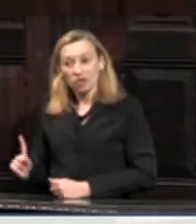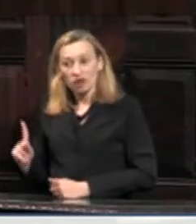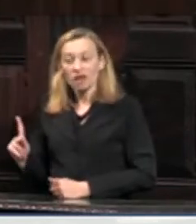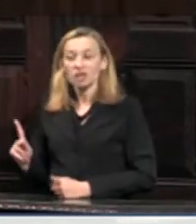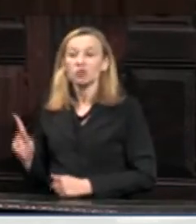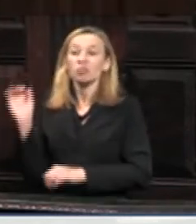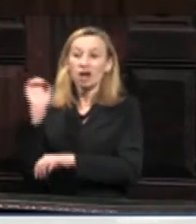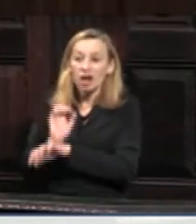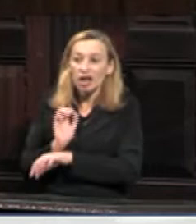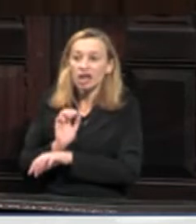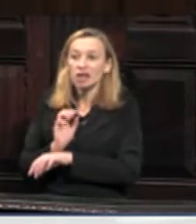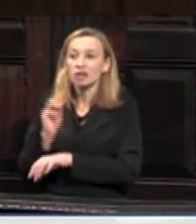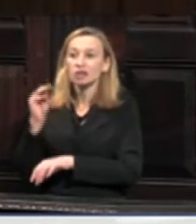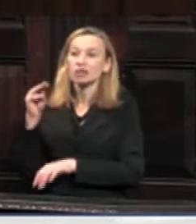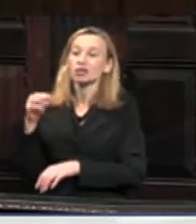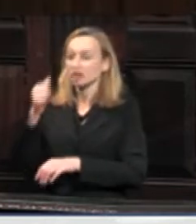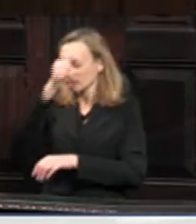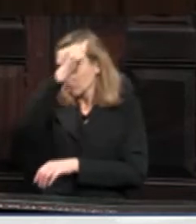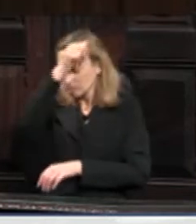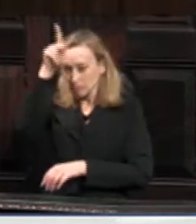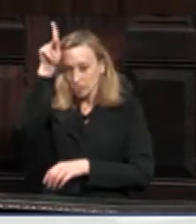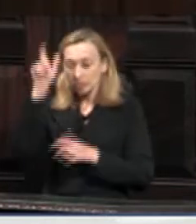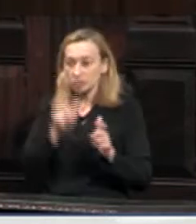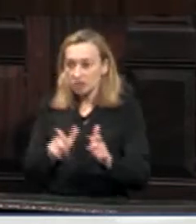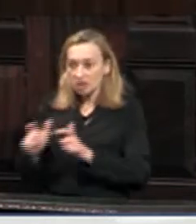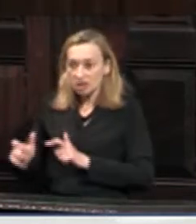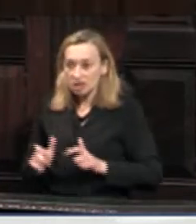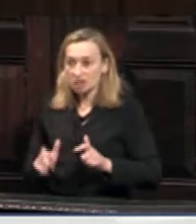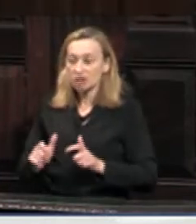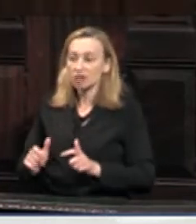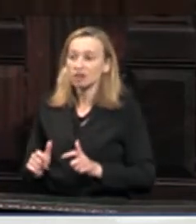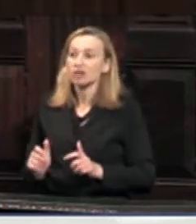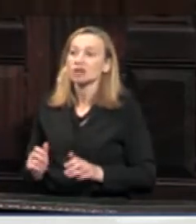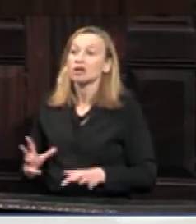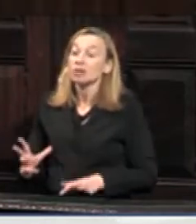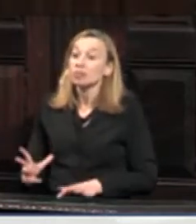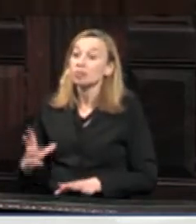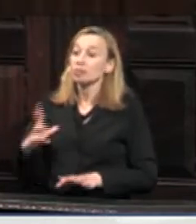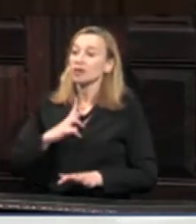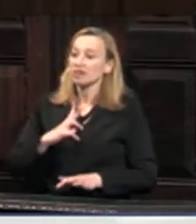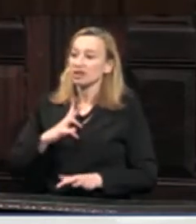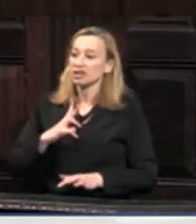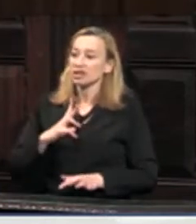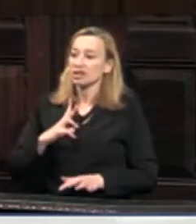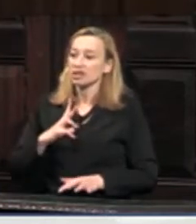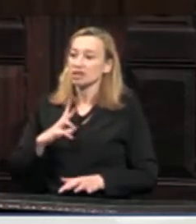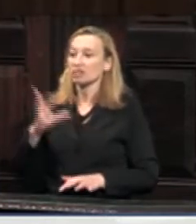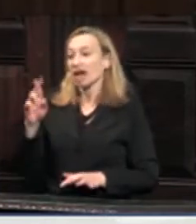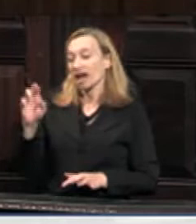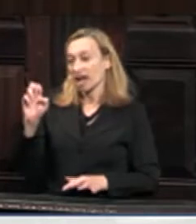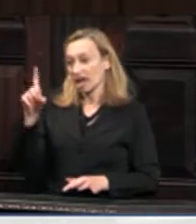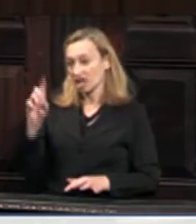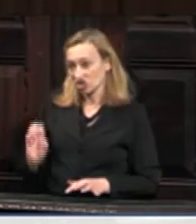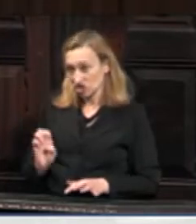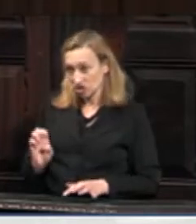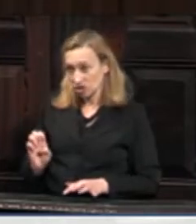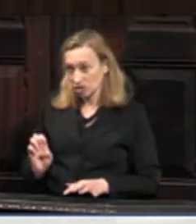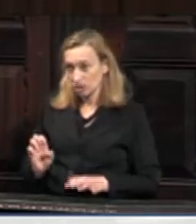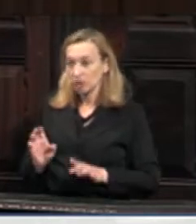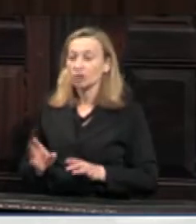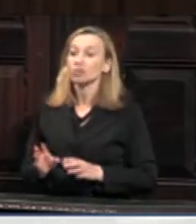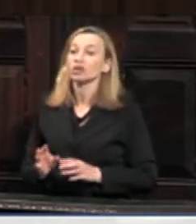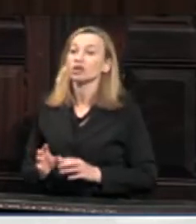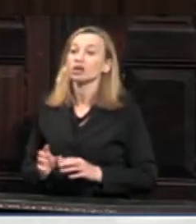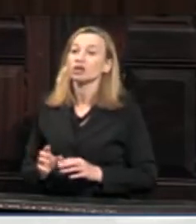que permitiu a privatização dessa rede. Porque quando essa rede foi, o posto